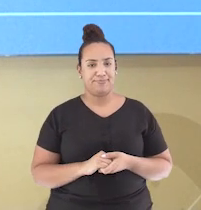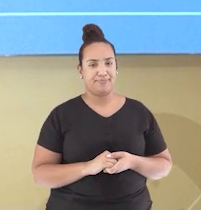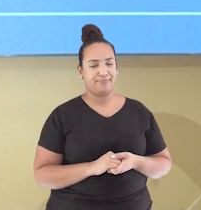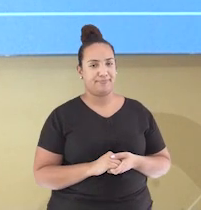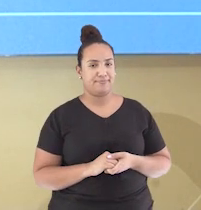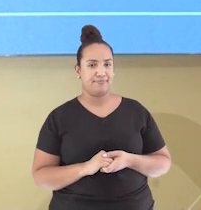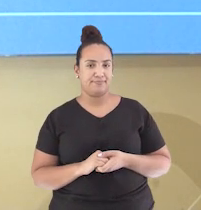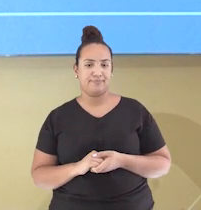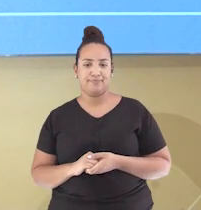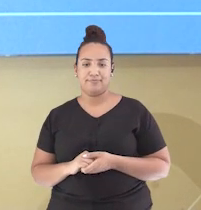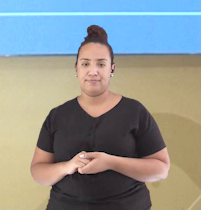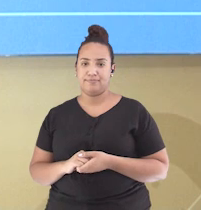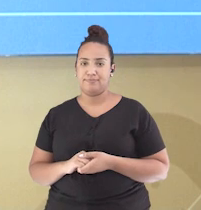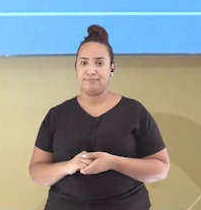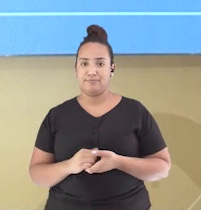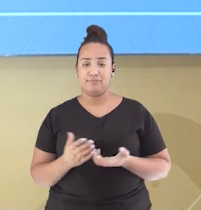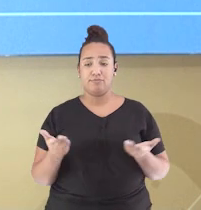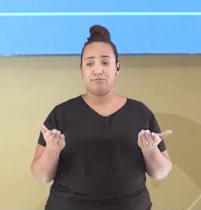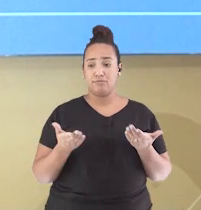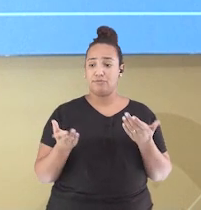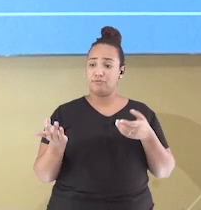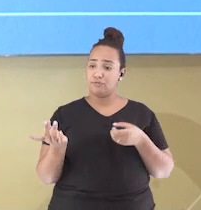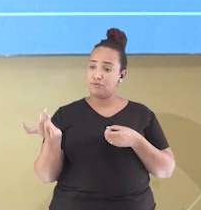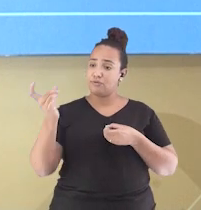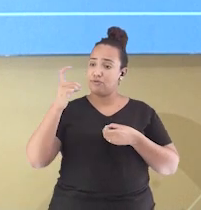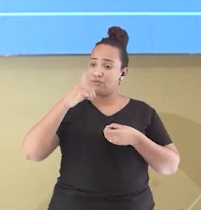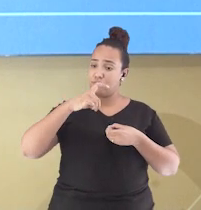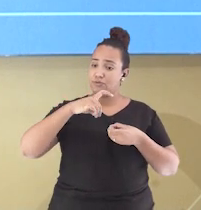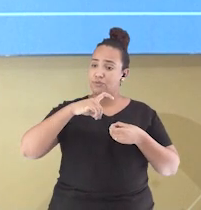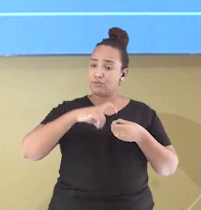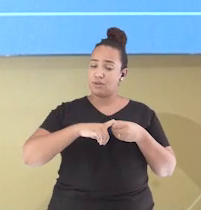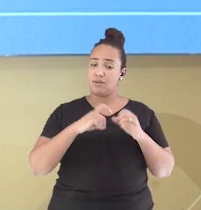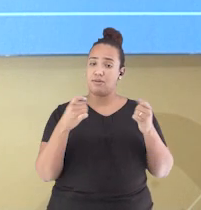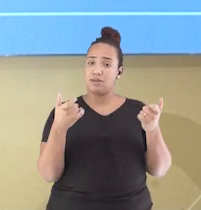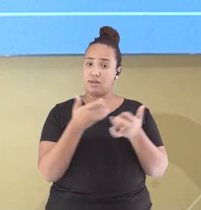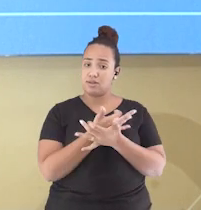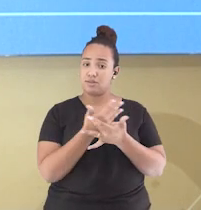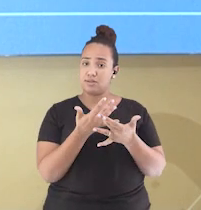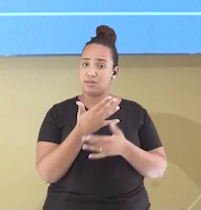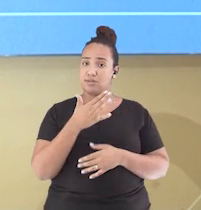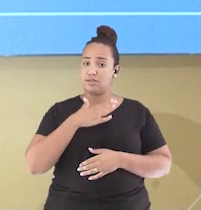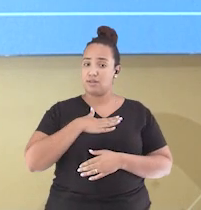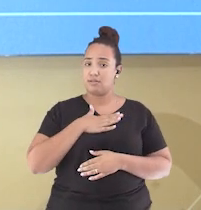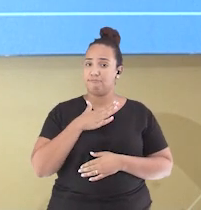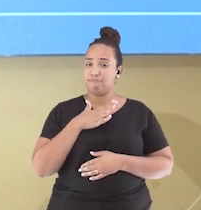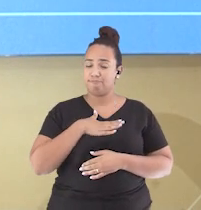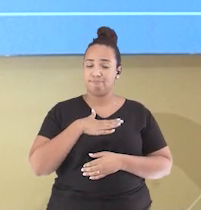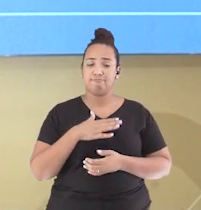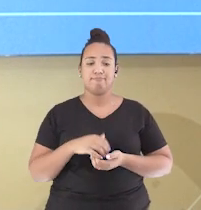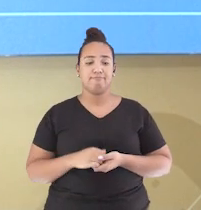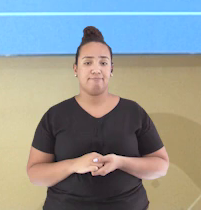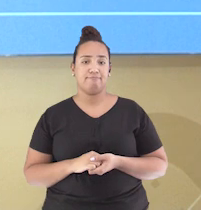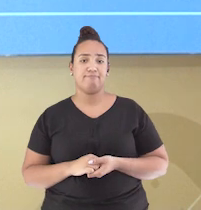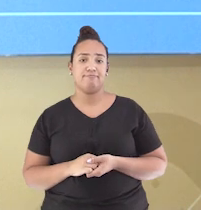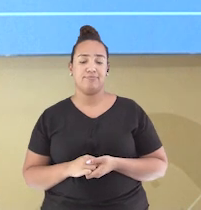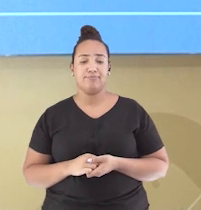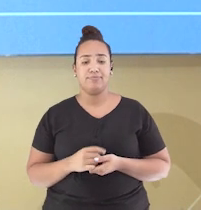1, 2, 3, 4. 1, 2, 3. Back to the land of California, to my sweet home, Chicago.